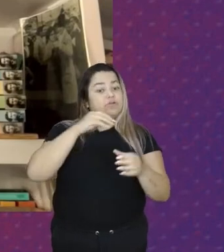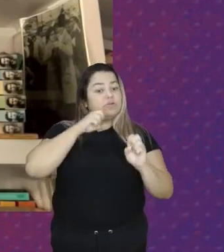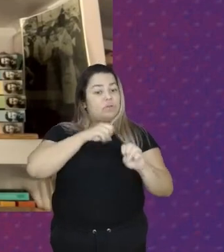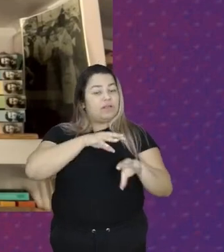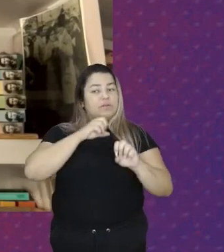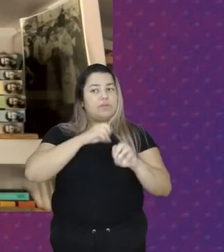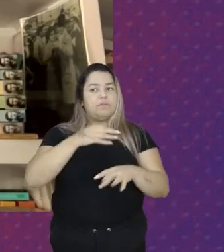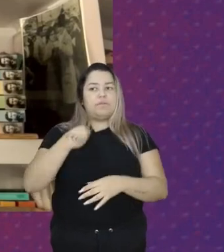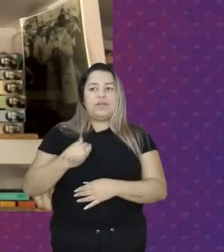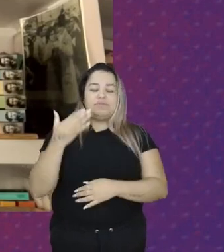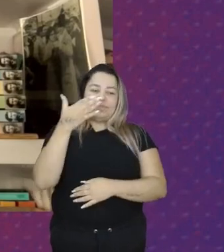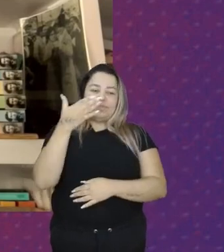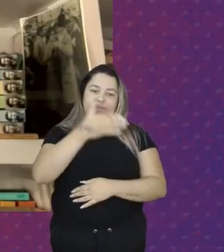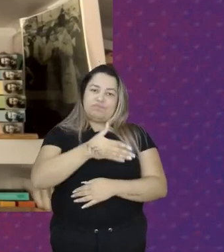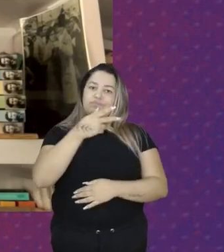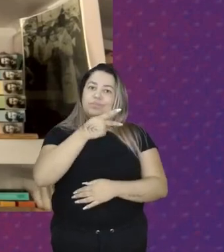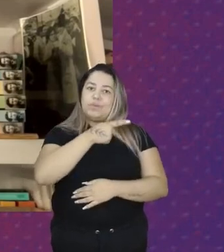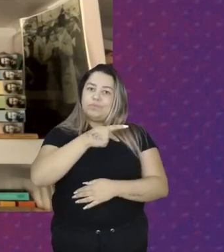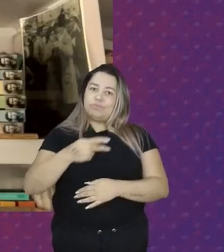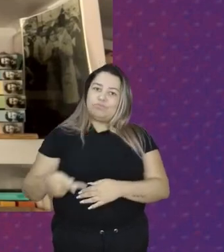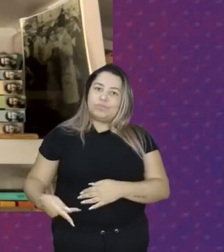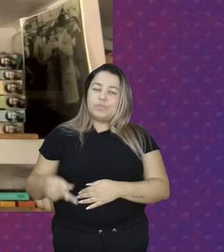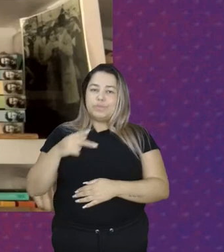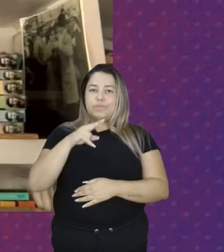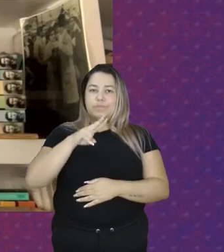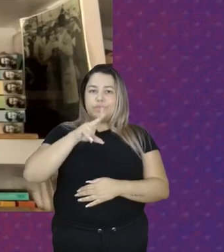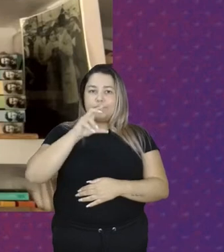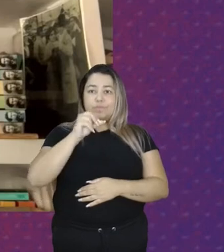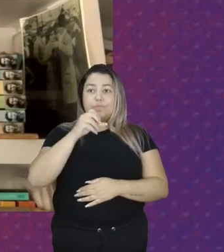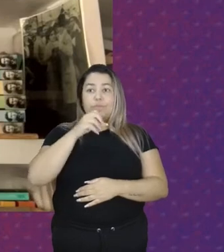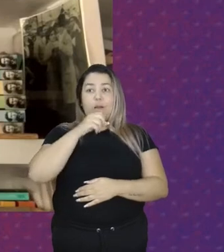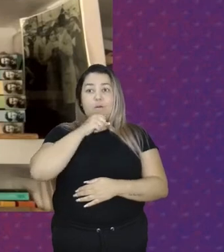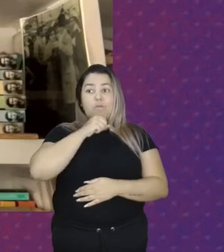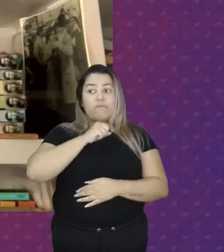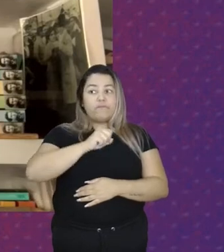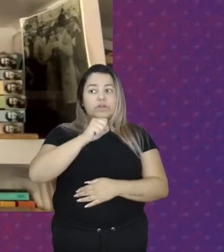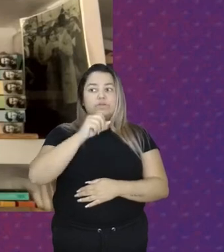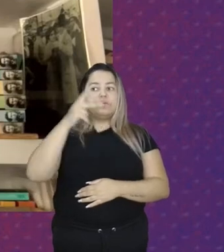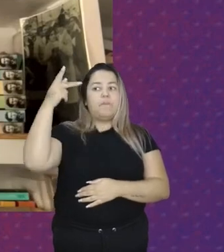Educação, participei do governo na gestão do Paulo Freire em São Paulo,